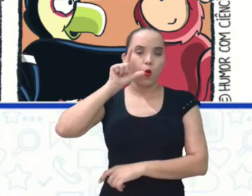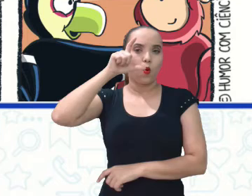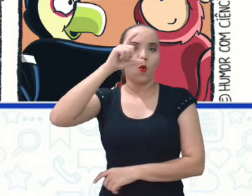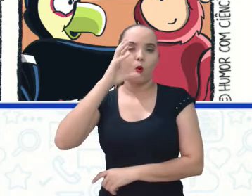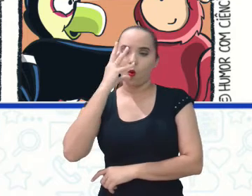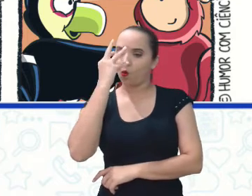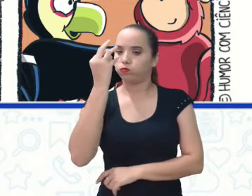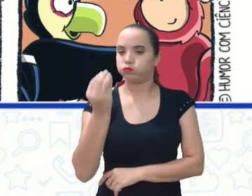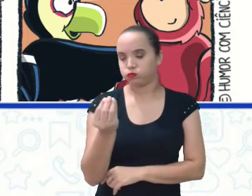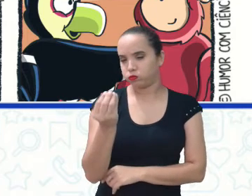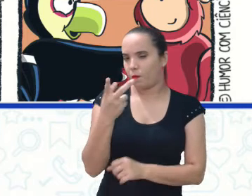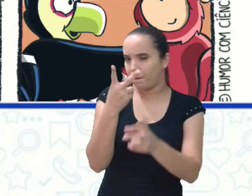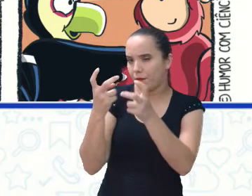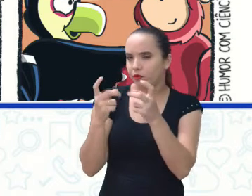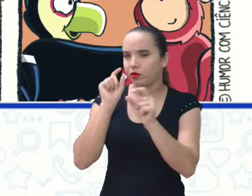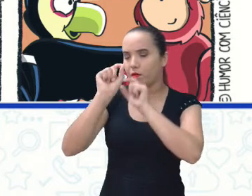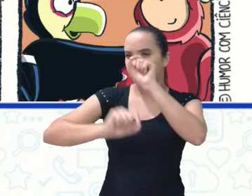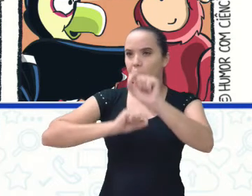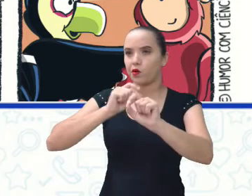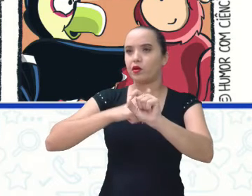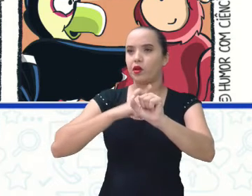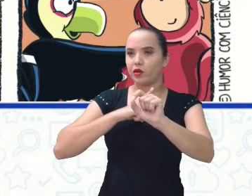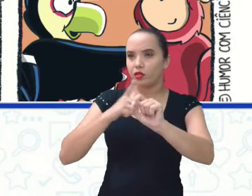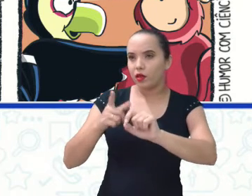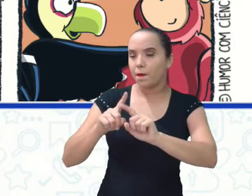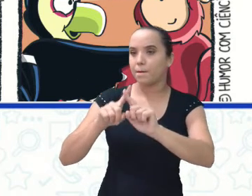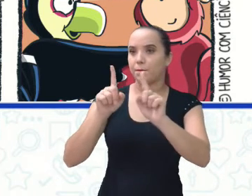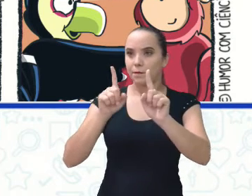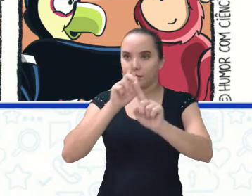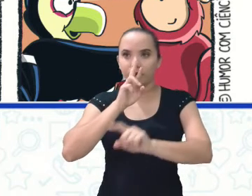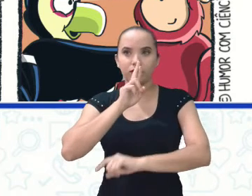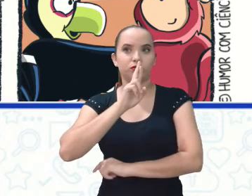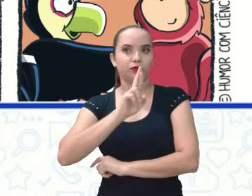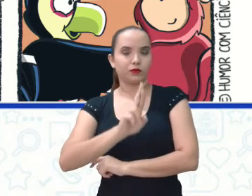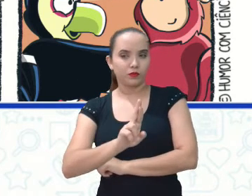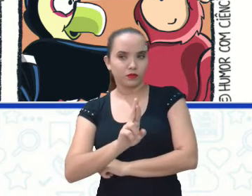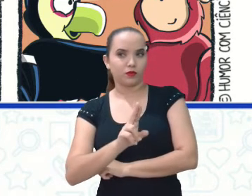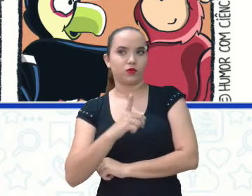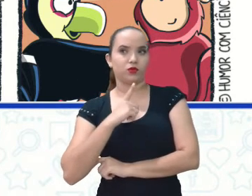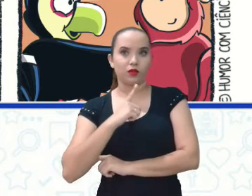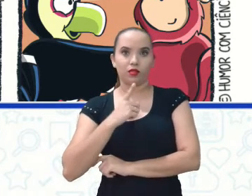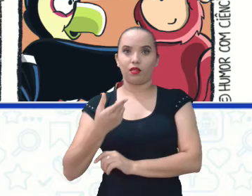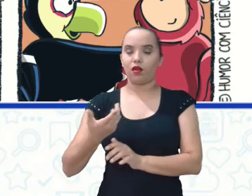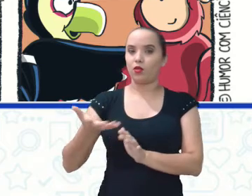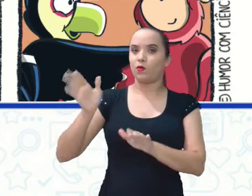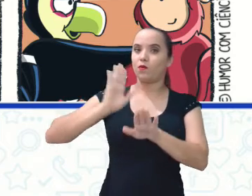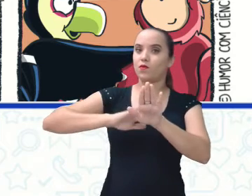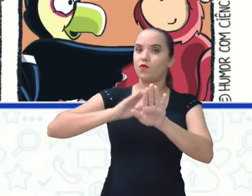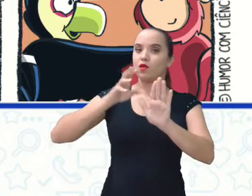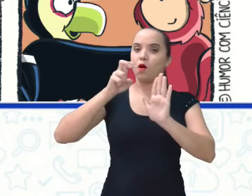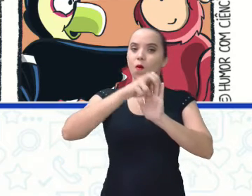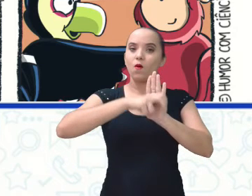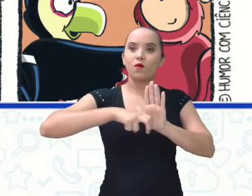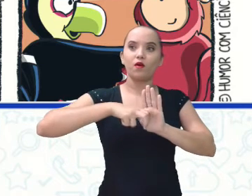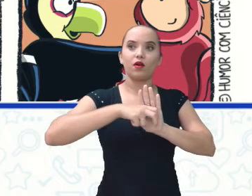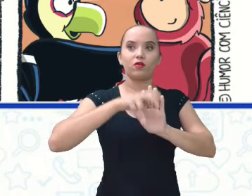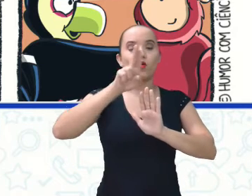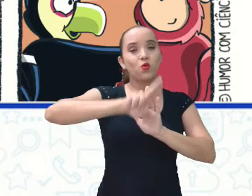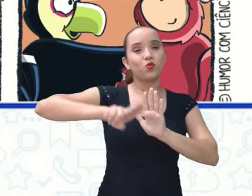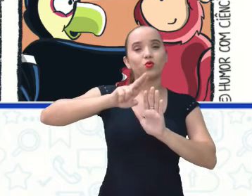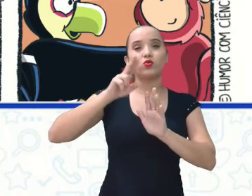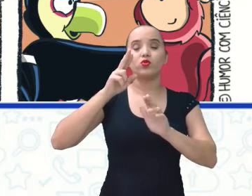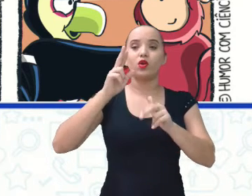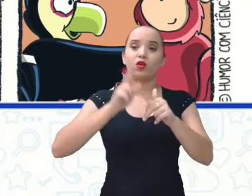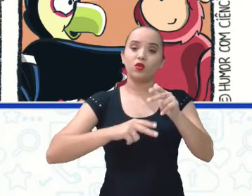o resultado tem ali um cadeirante, não é? Usando a escultura que Caco